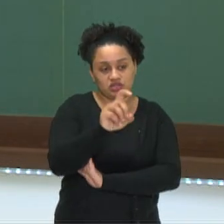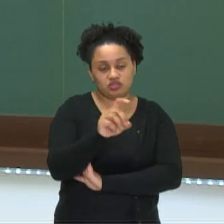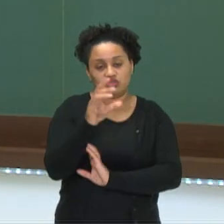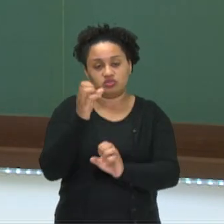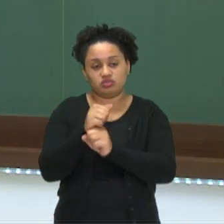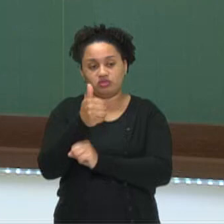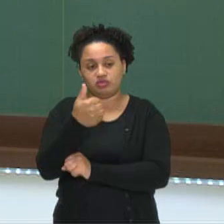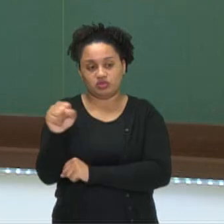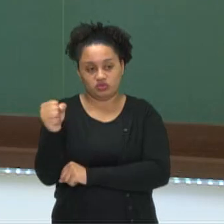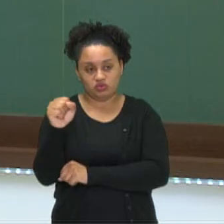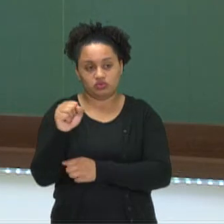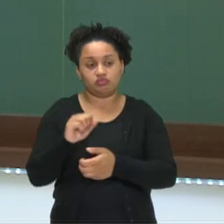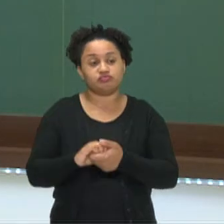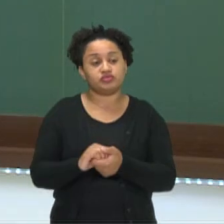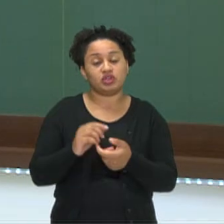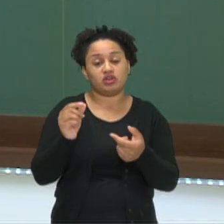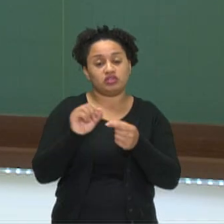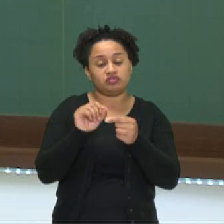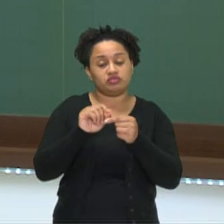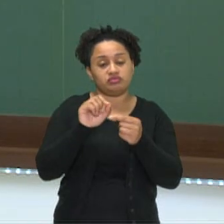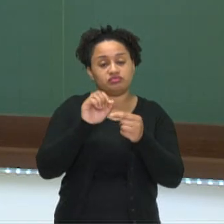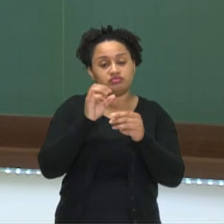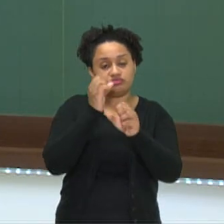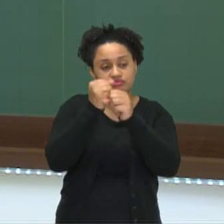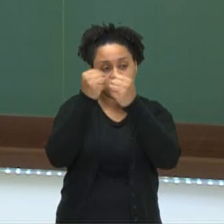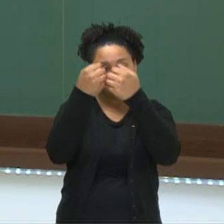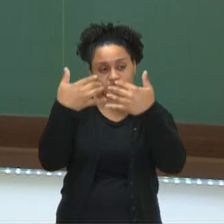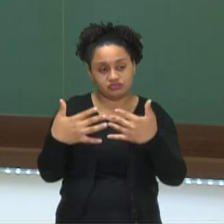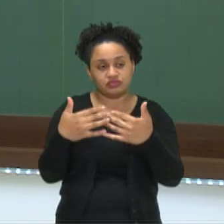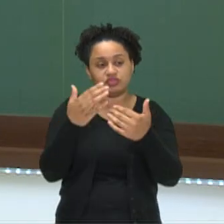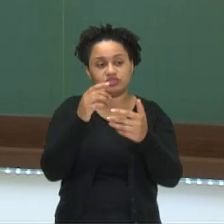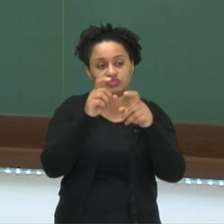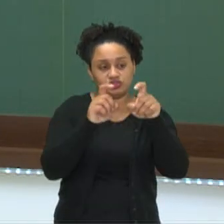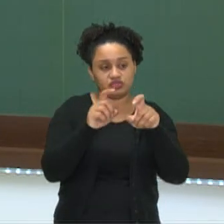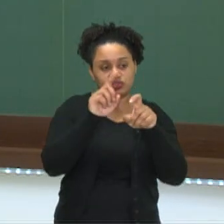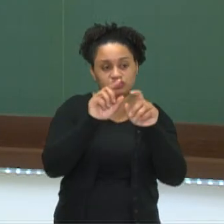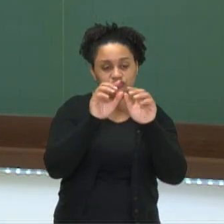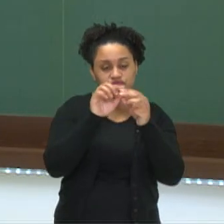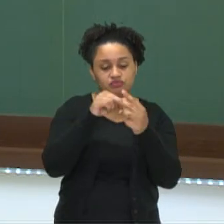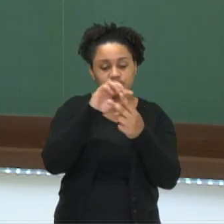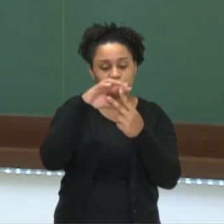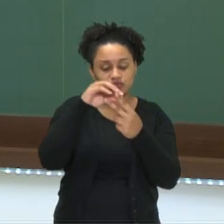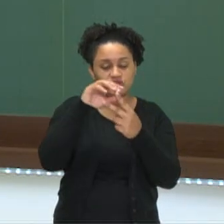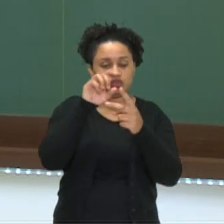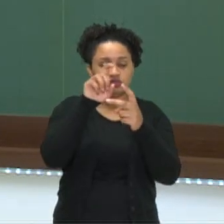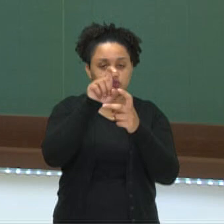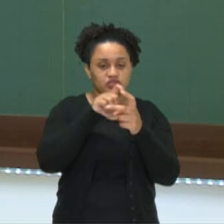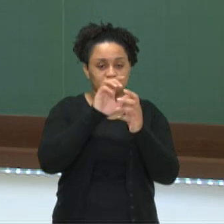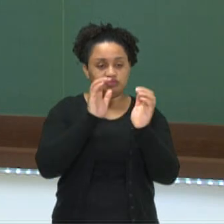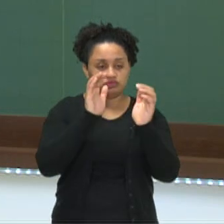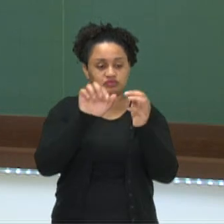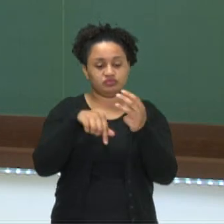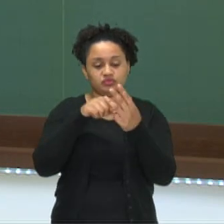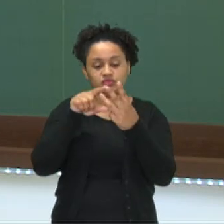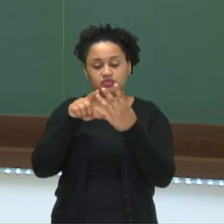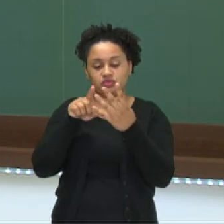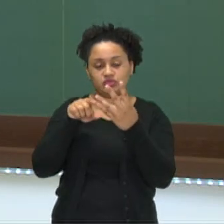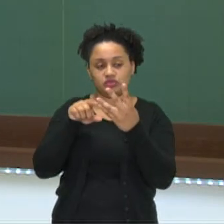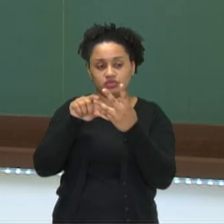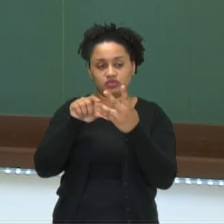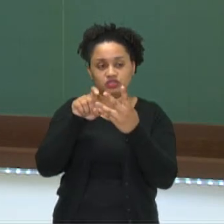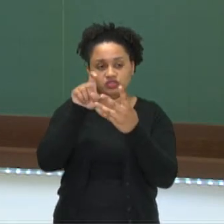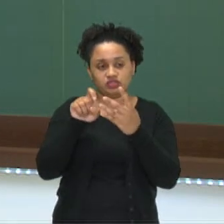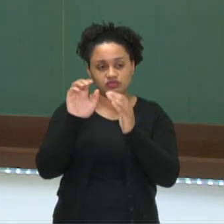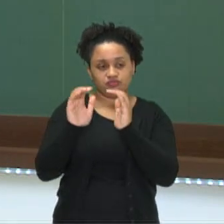ok? E agora, fatorando, ó. Coloco o x em evidência nas duas primeiras e 12 em evidência nas duas últimas parcelas. Tem